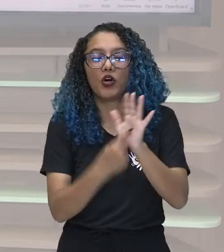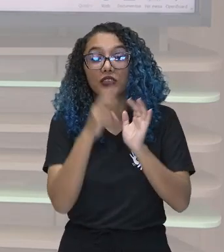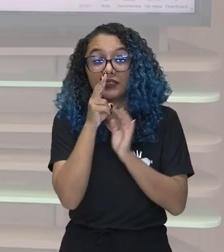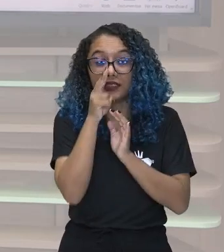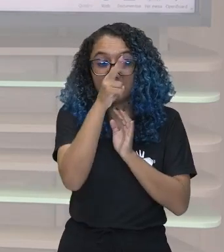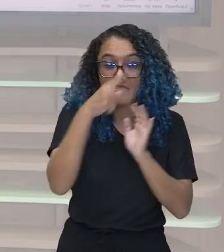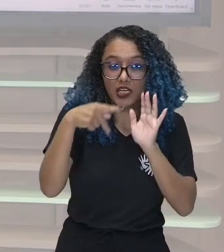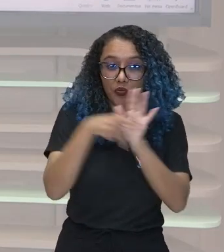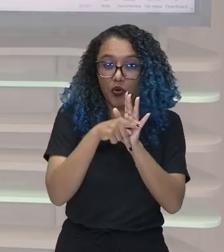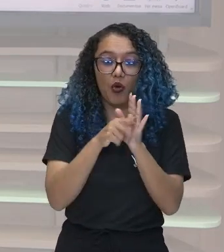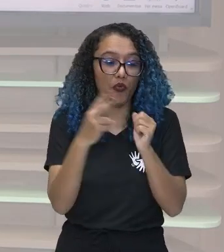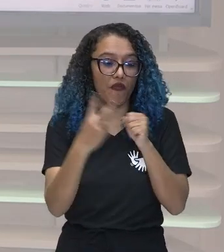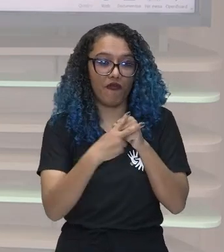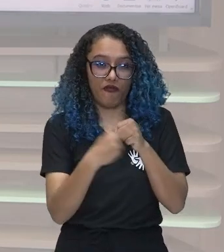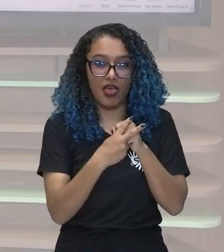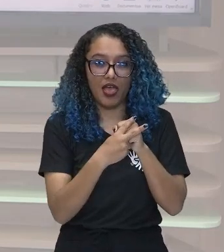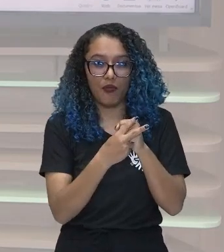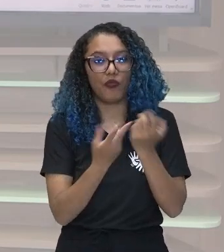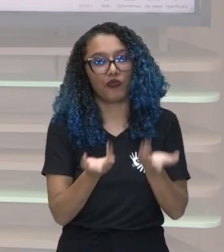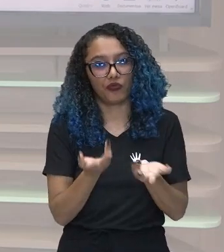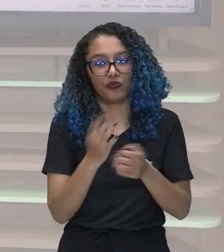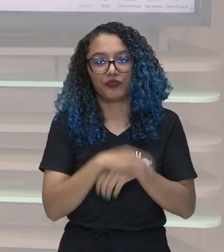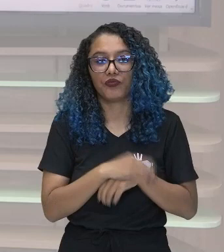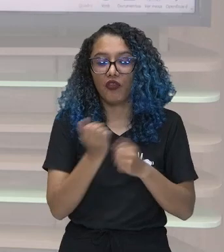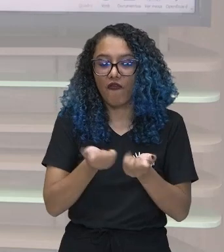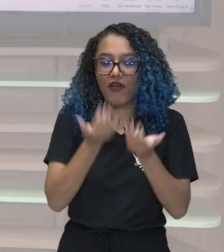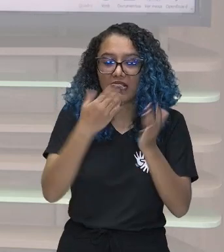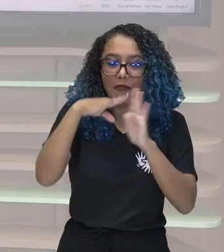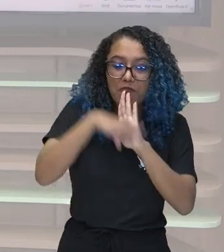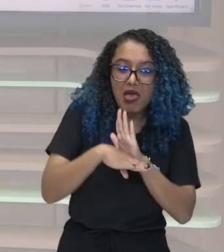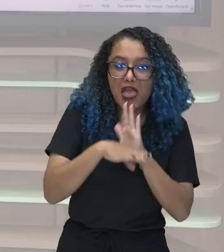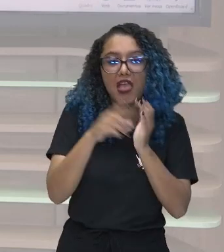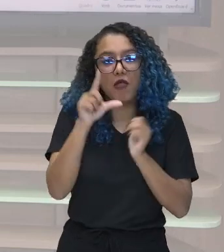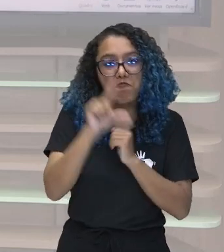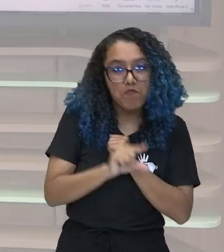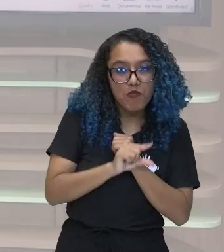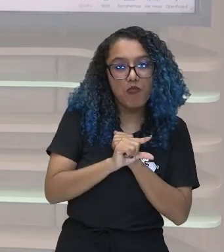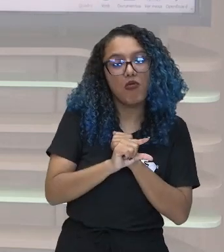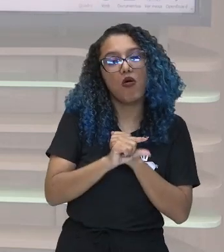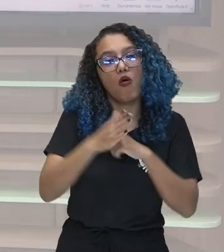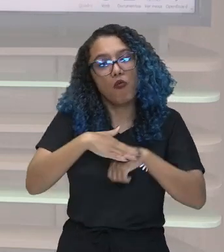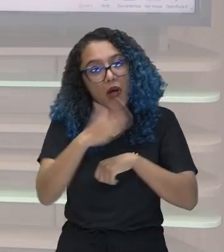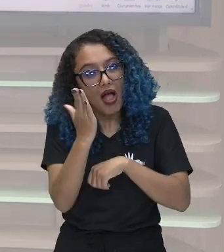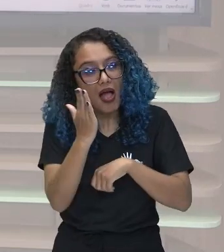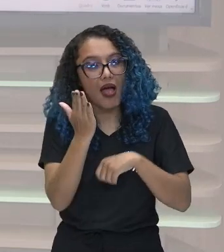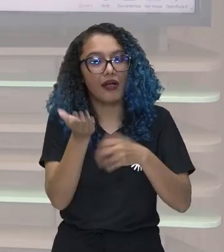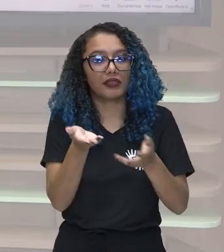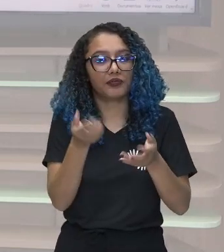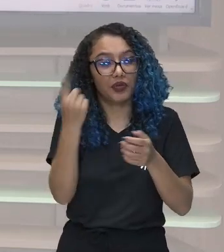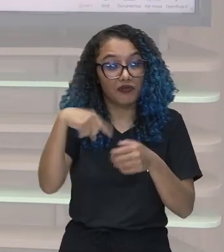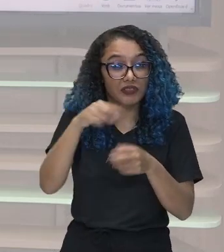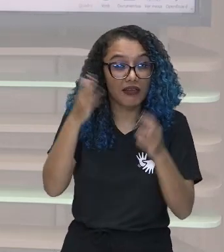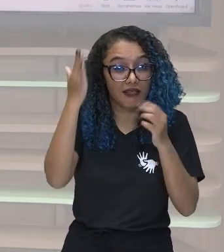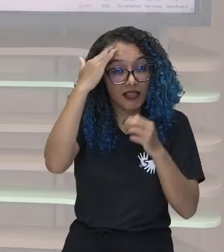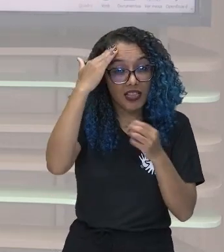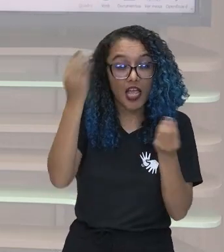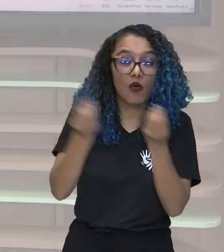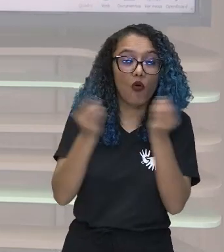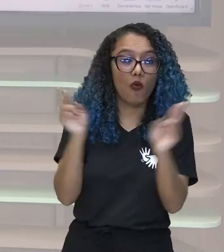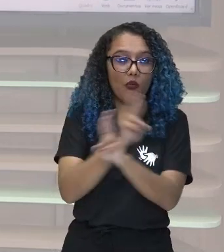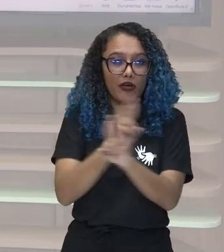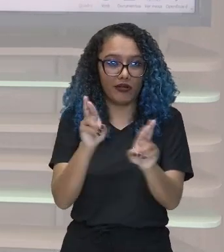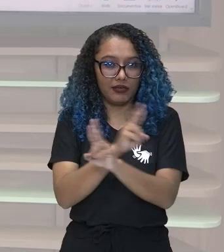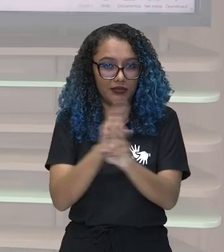verbo. Oferece menos, oferece mais. Só você fazer essa relação, tá bom?